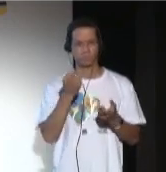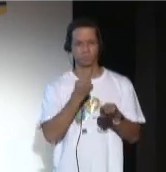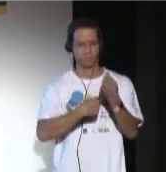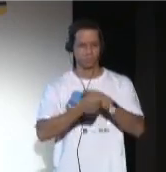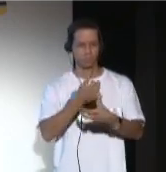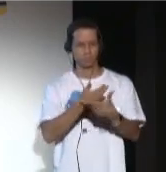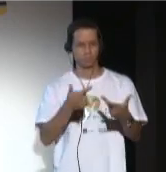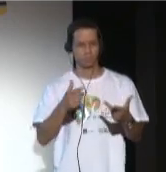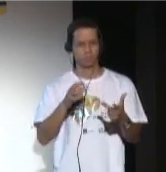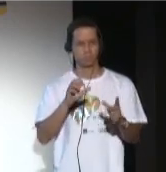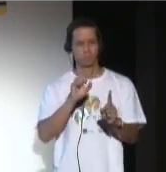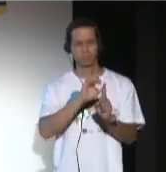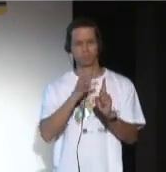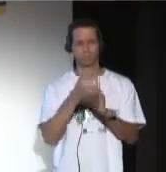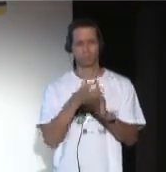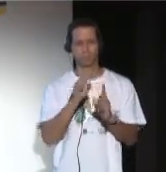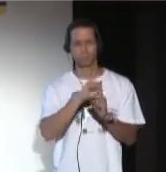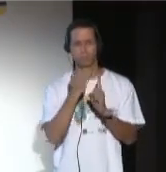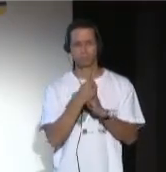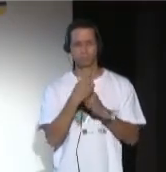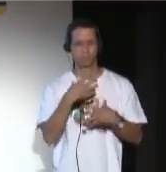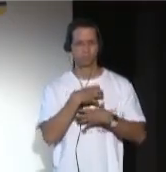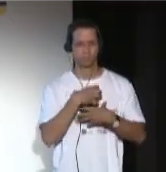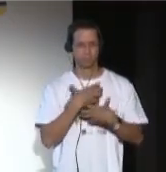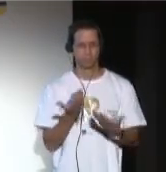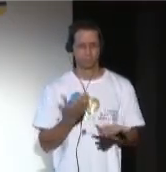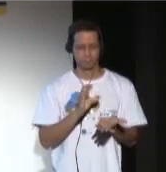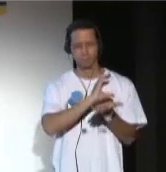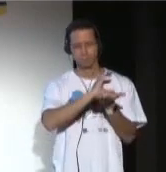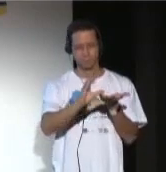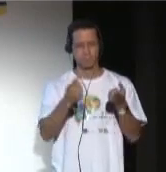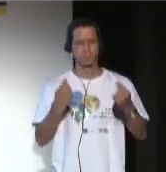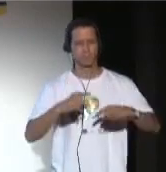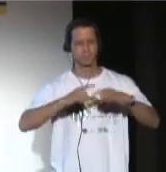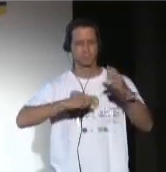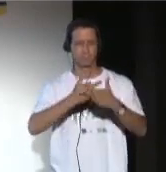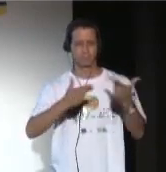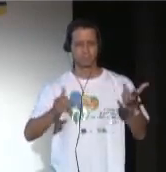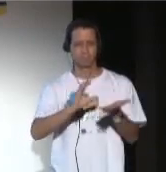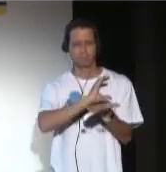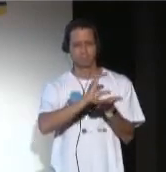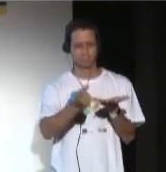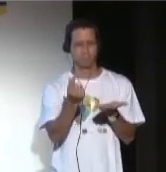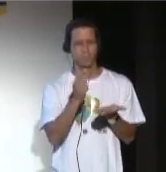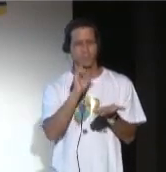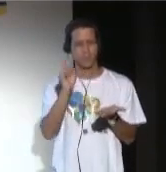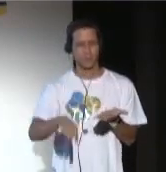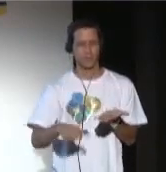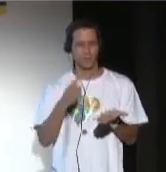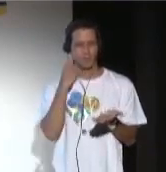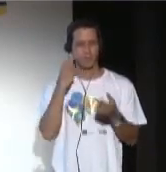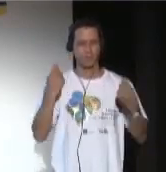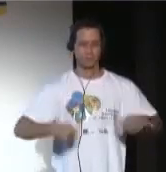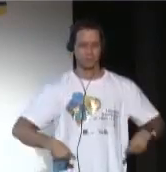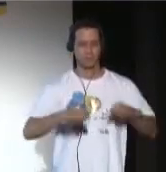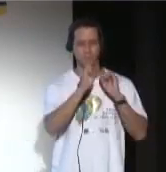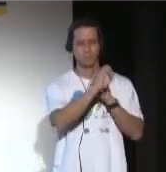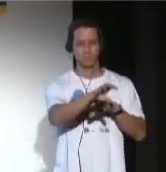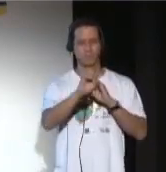social. Então é aqui que a gente tem que investir nossos recursos, é aí que está o nosso dinheiro, porque é isso que nós precisamos ensinar aos